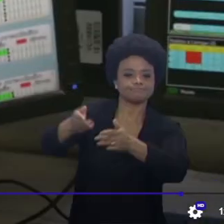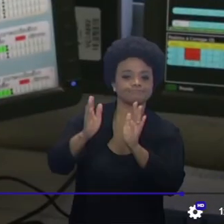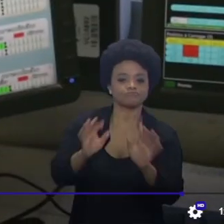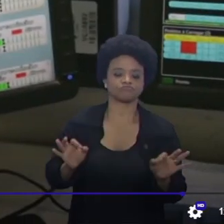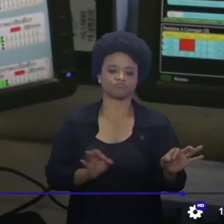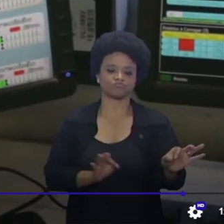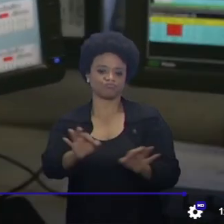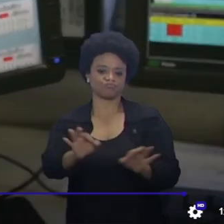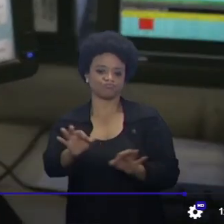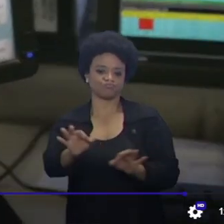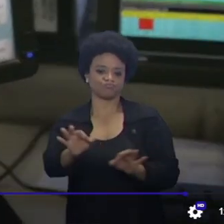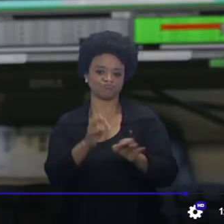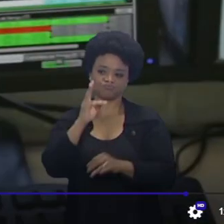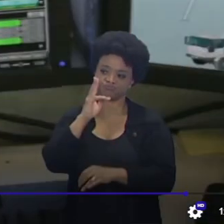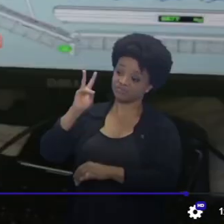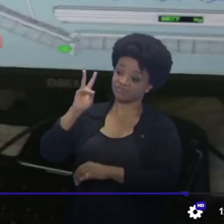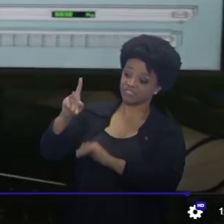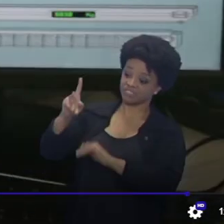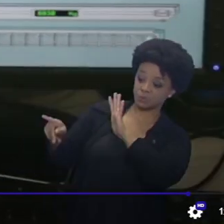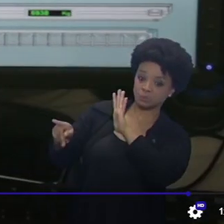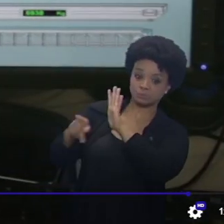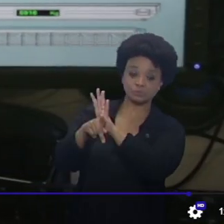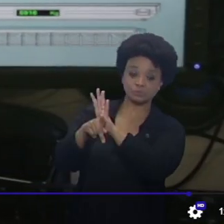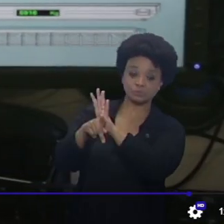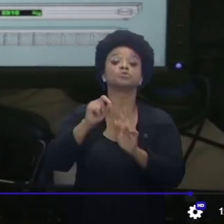e verificados na sala de controle.